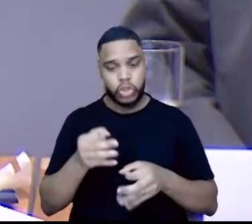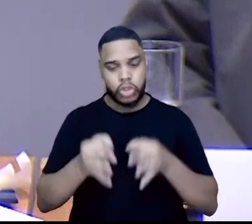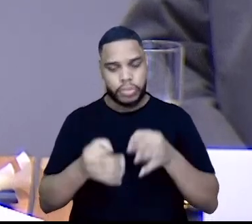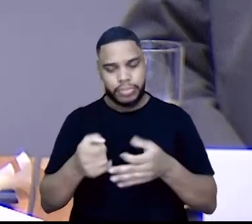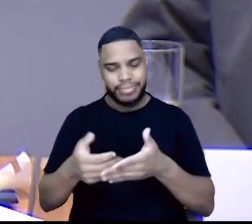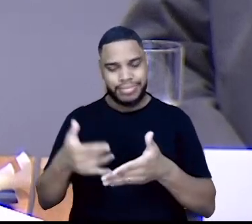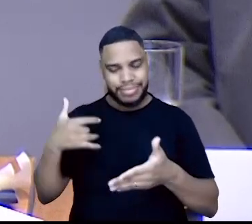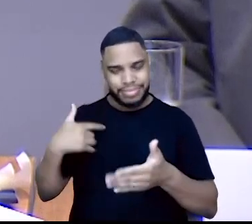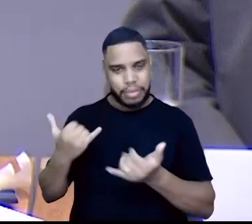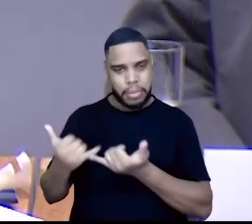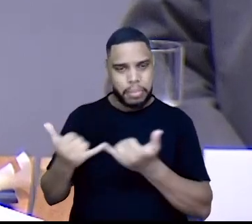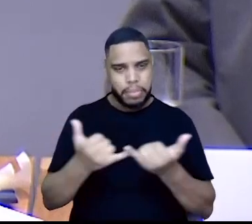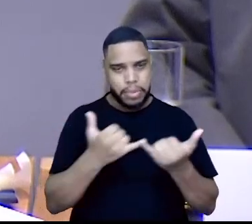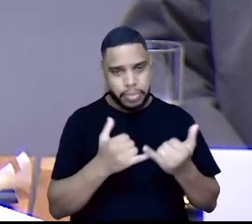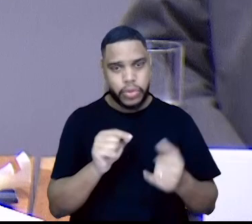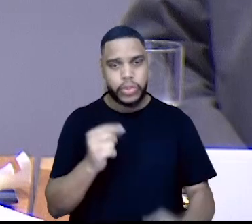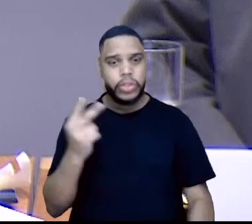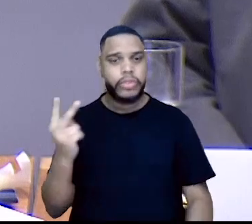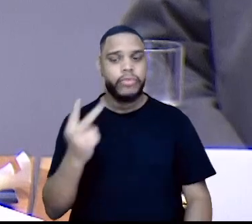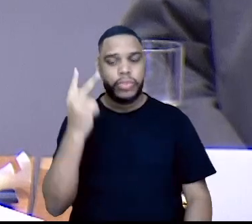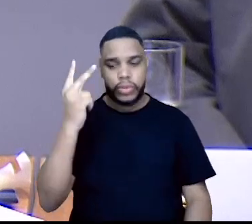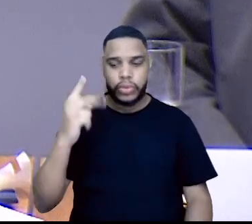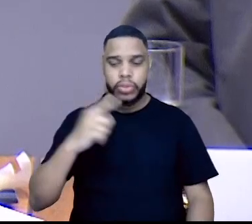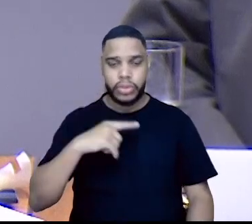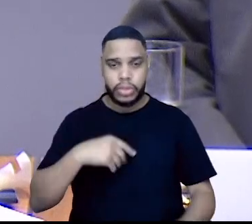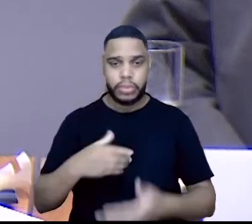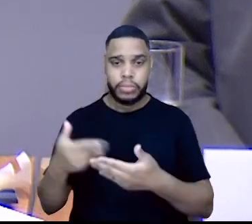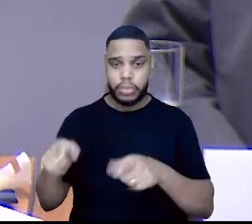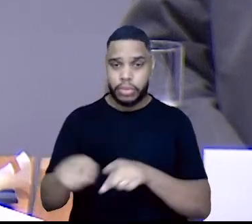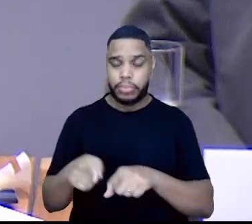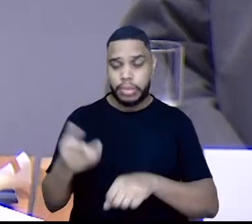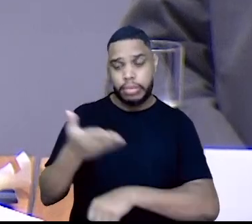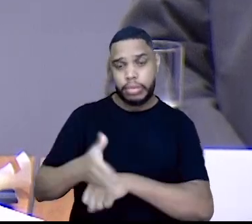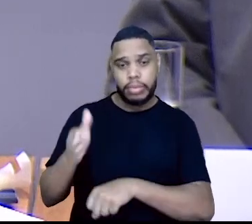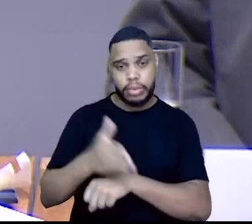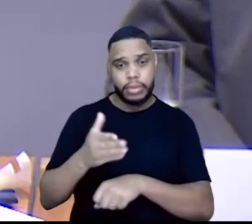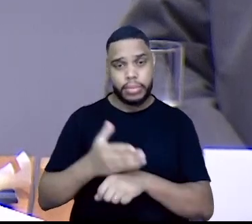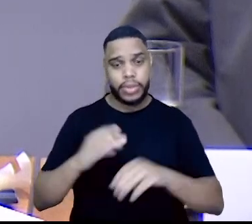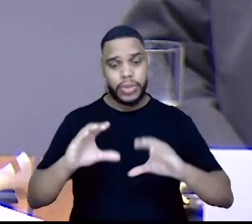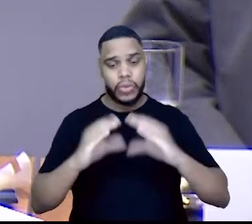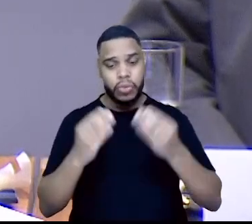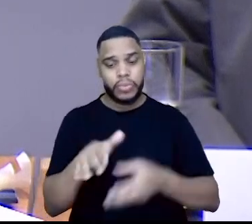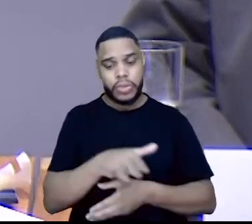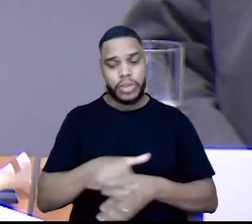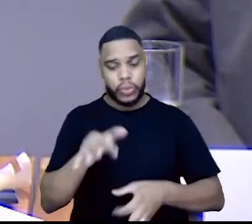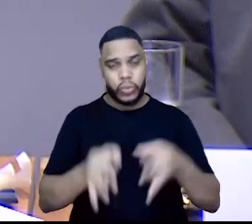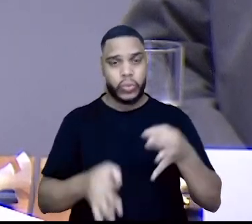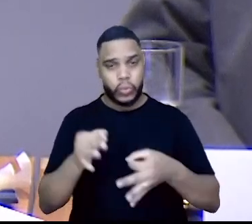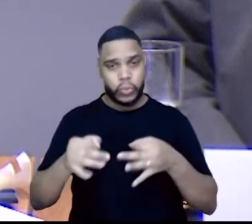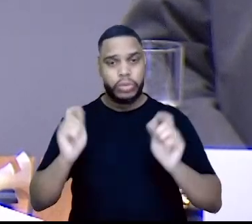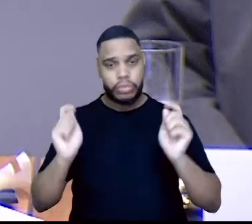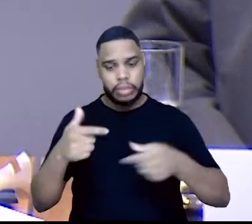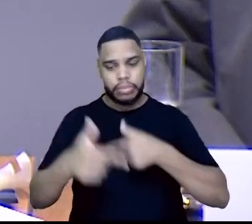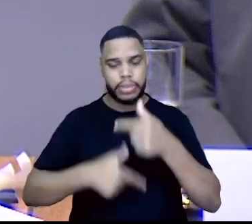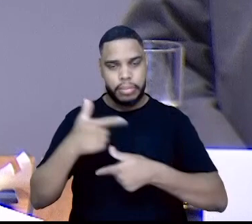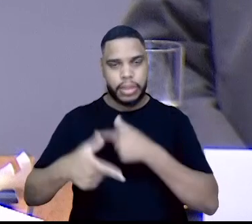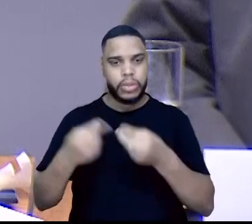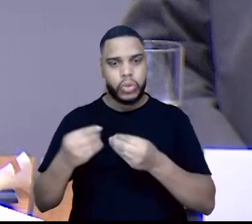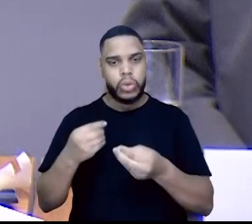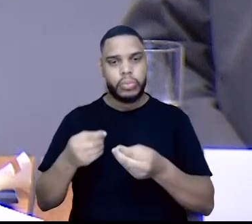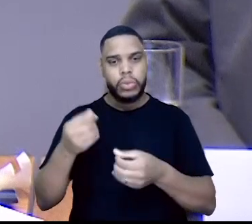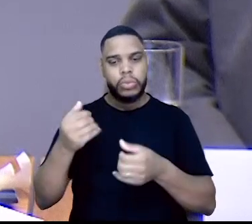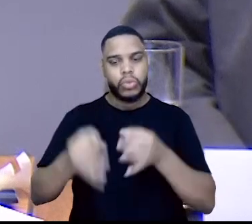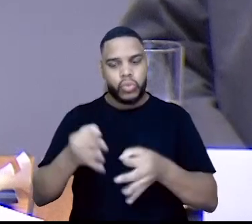Qualificados, valorizar os precedentes e treinar mesmo a comunidade jurídica a operar com precedentes e se